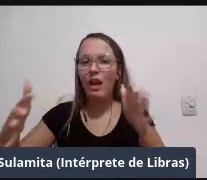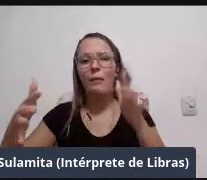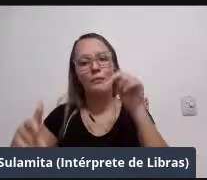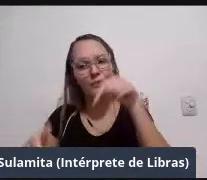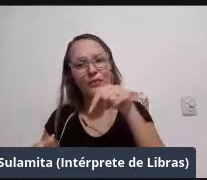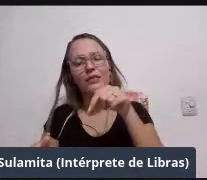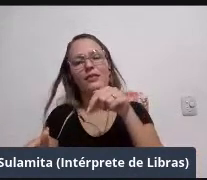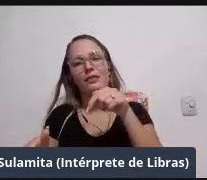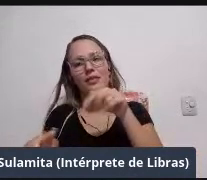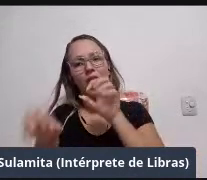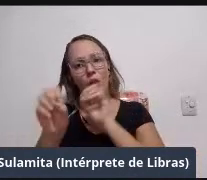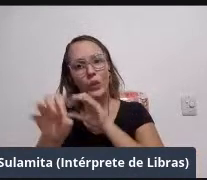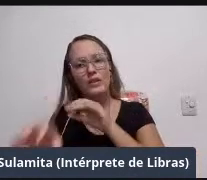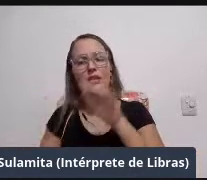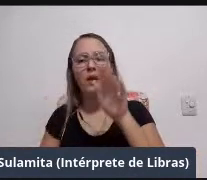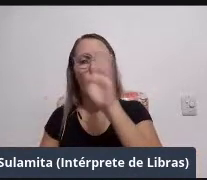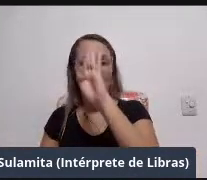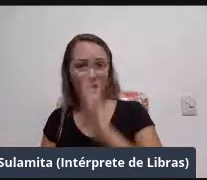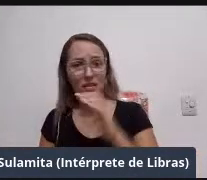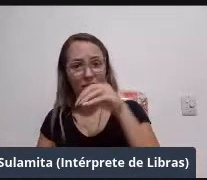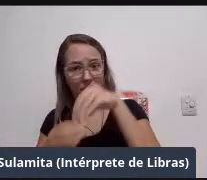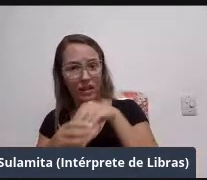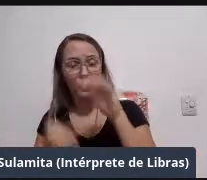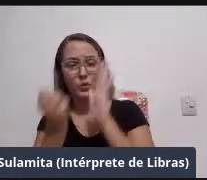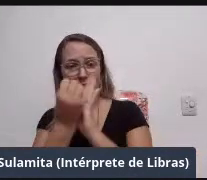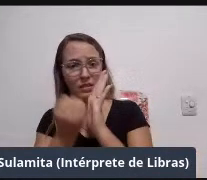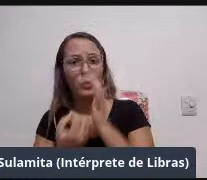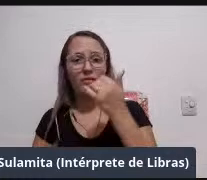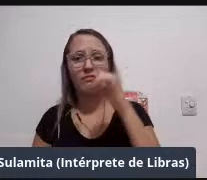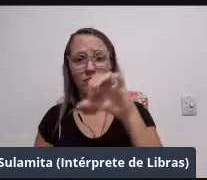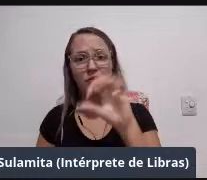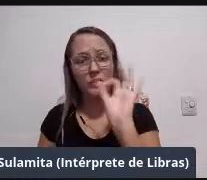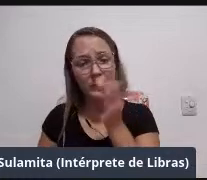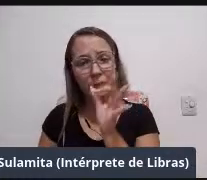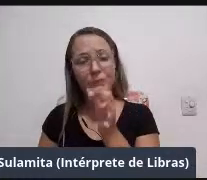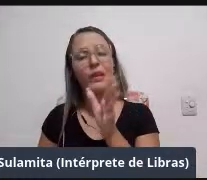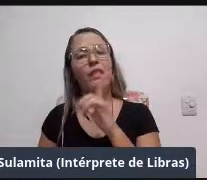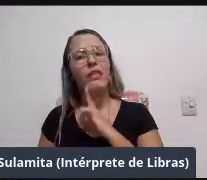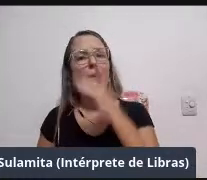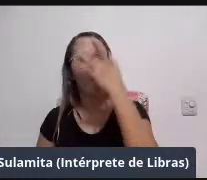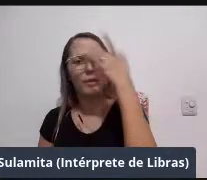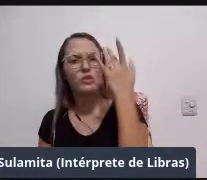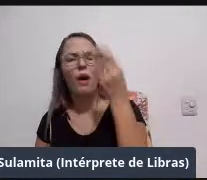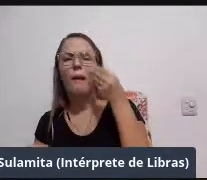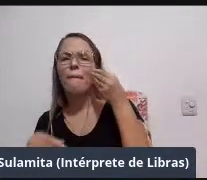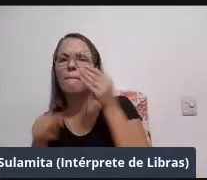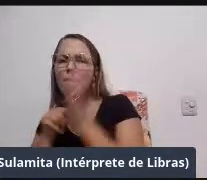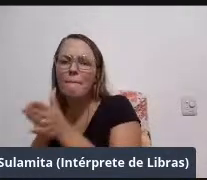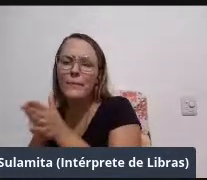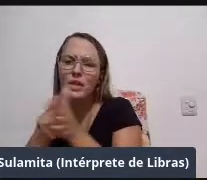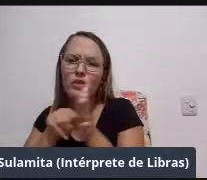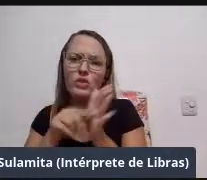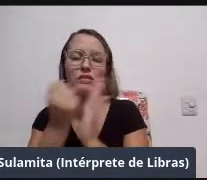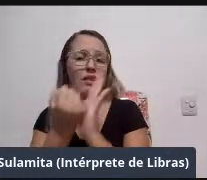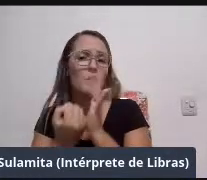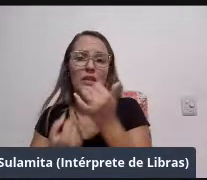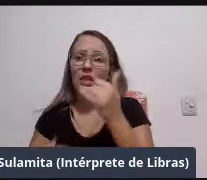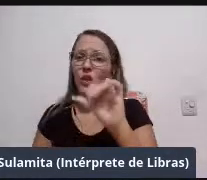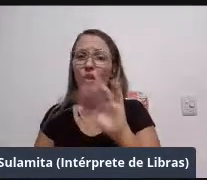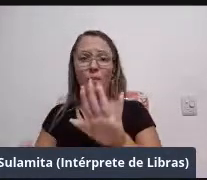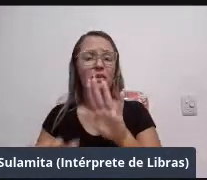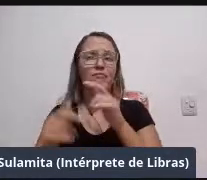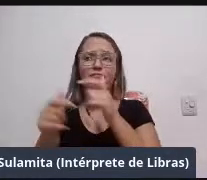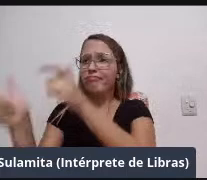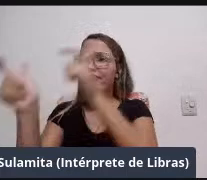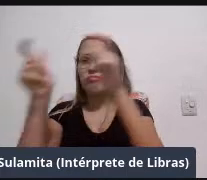no século XIX, né? Porque tem gente já que pesquisou população negra e educação no XIX nas mais diversas províncias,